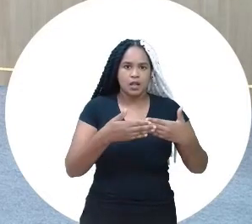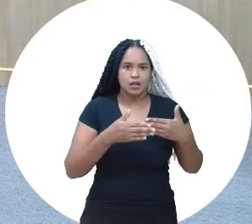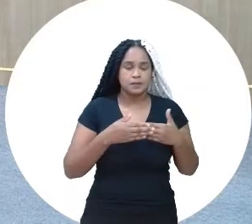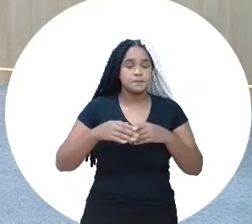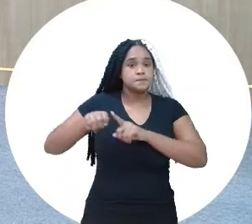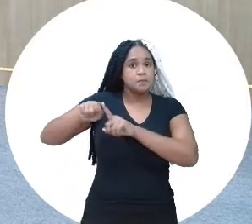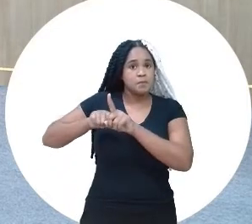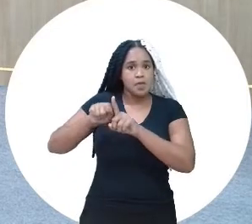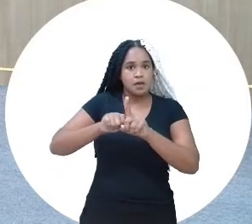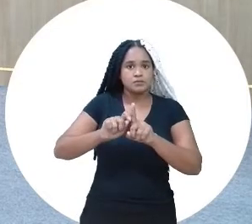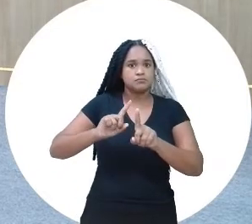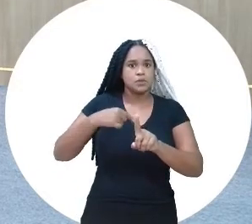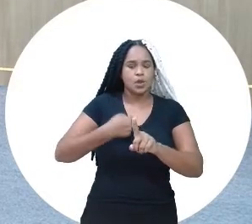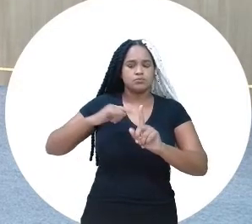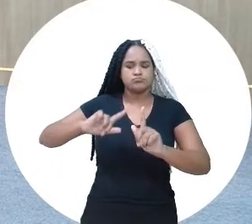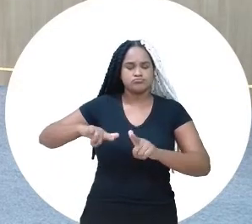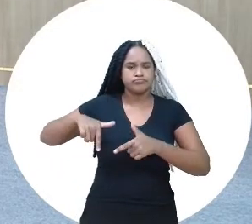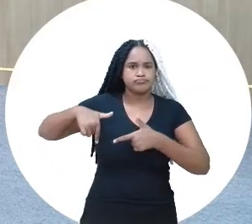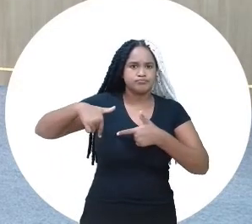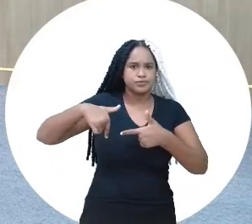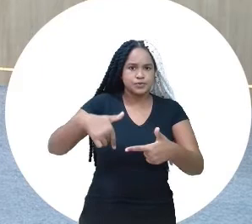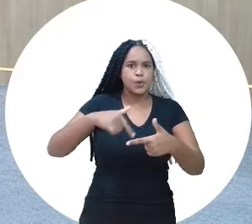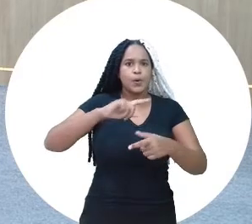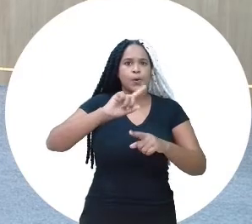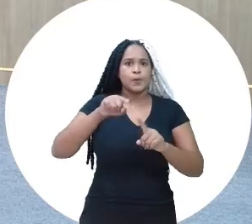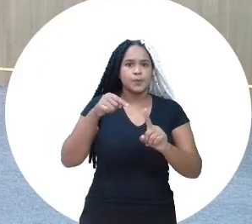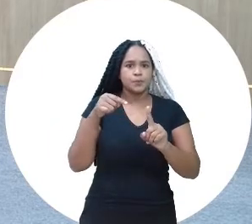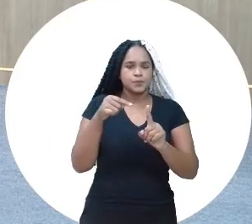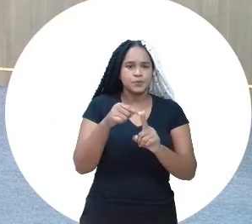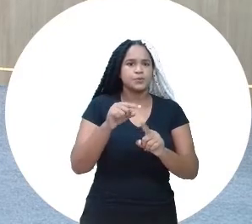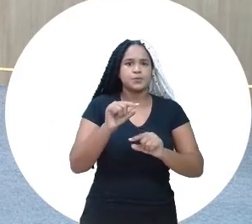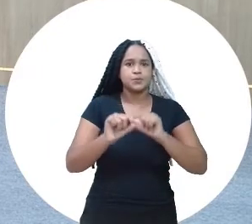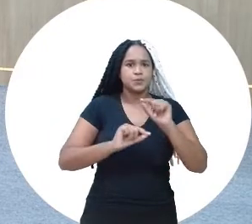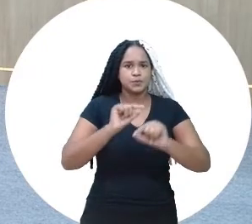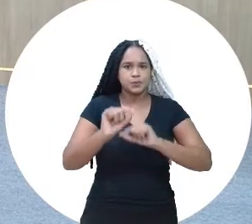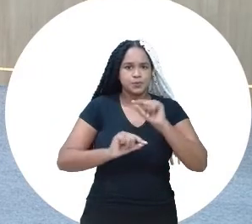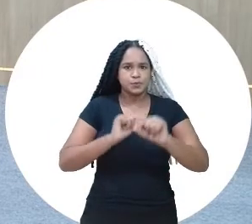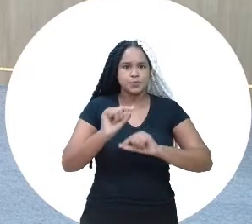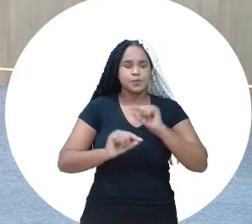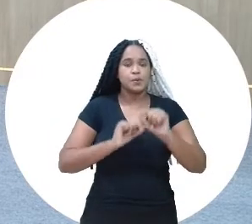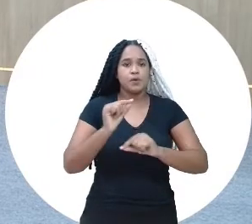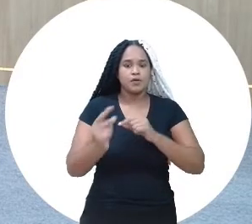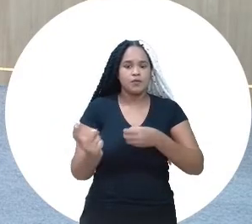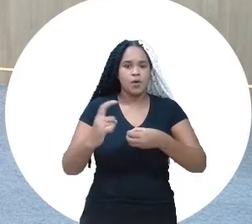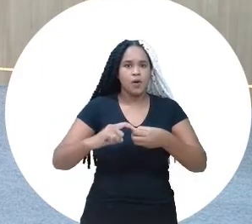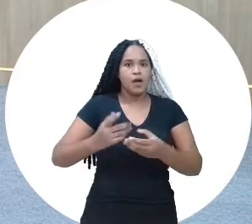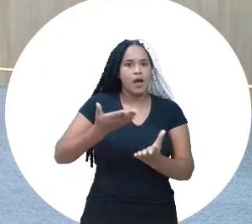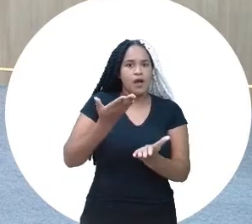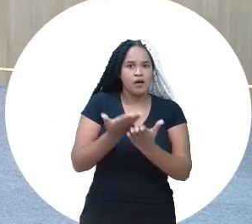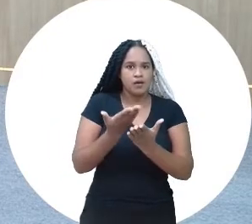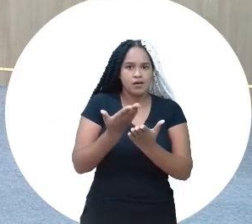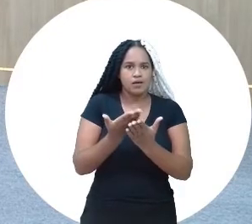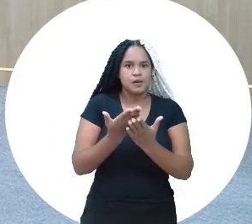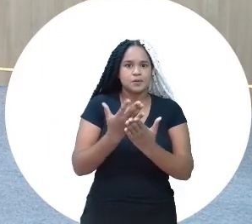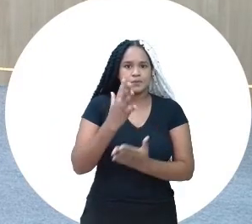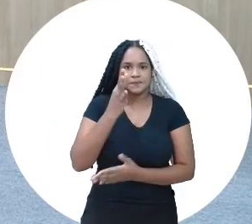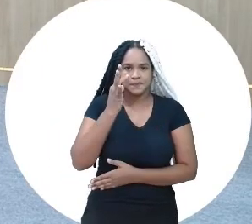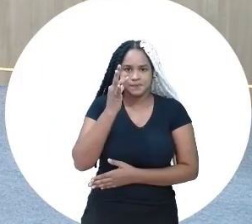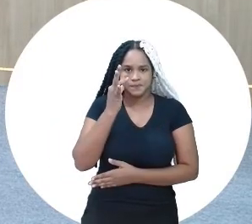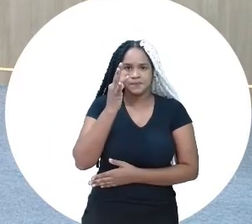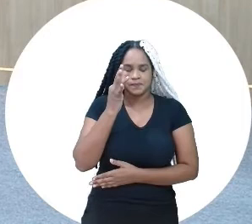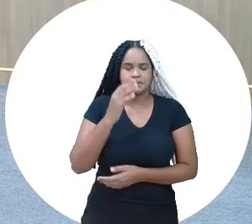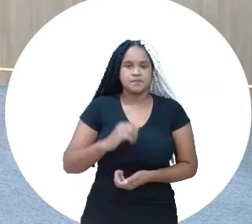meses, estamos trabalhando muito em todas as nossas unidades para permitir a retomada dessas atividades